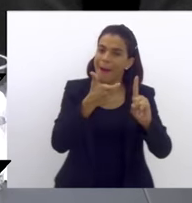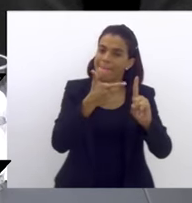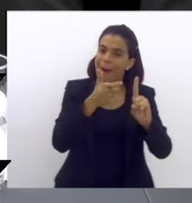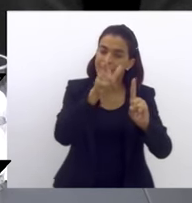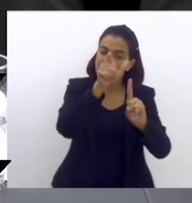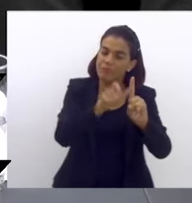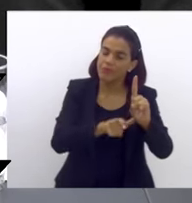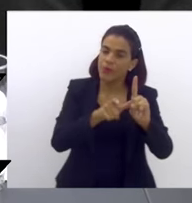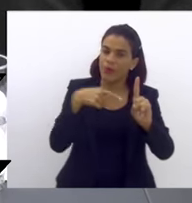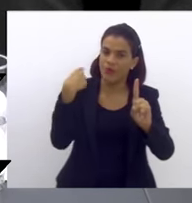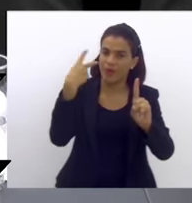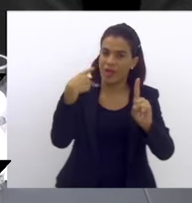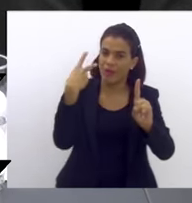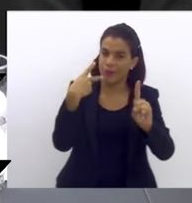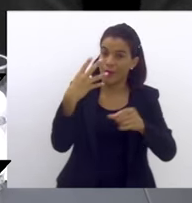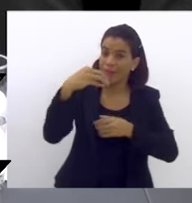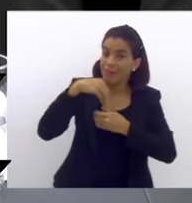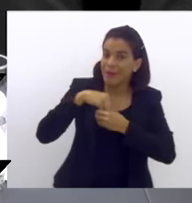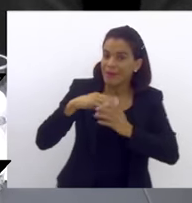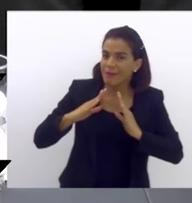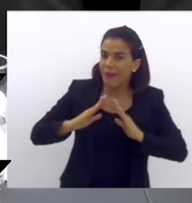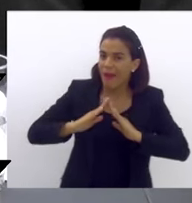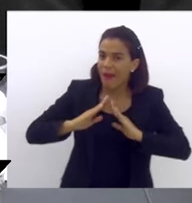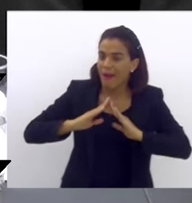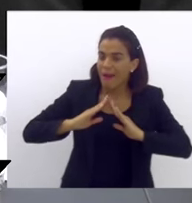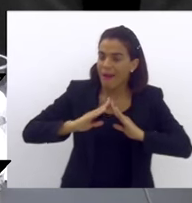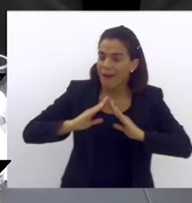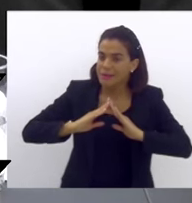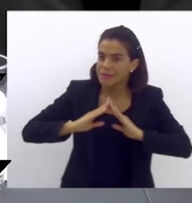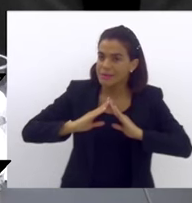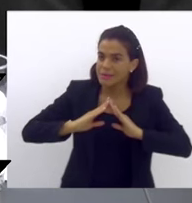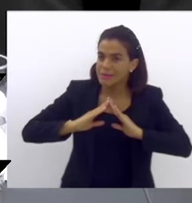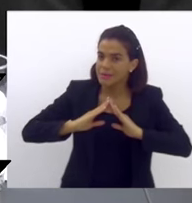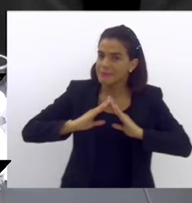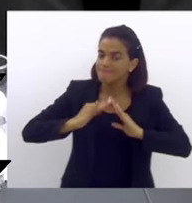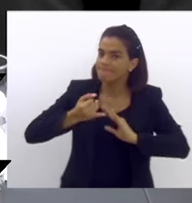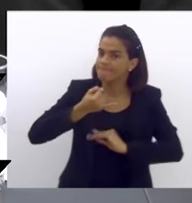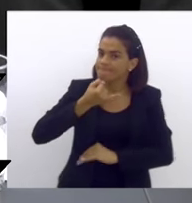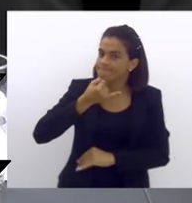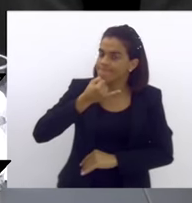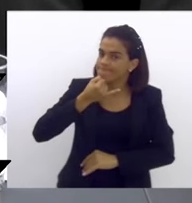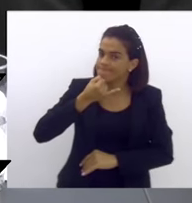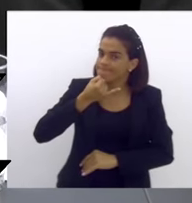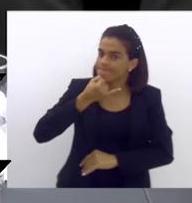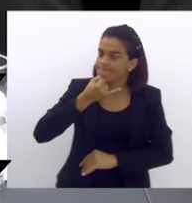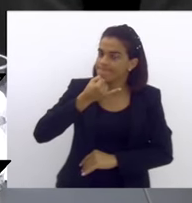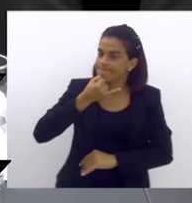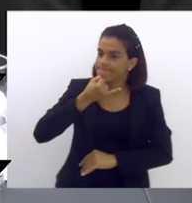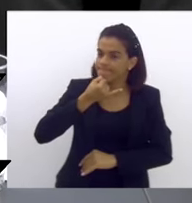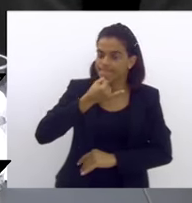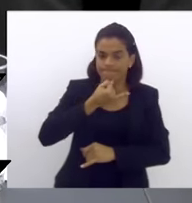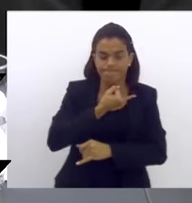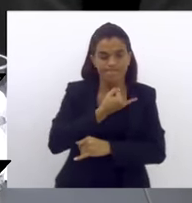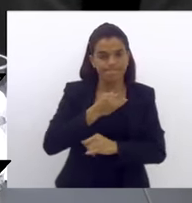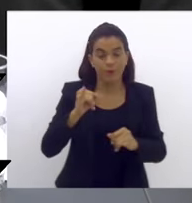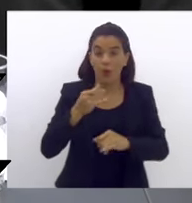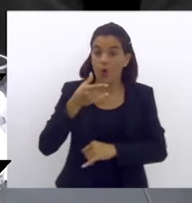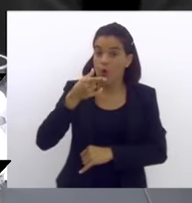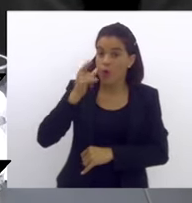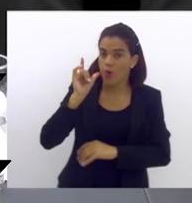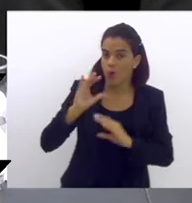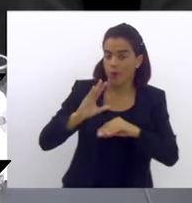Gonçalo dentro da sua casa lastimável impressionante ontem à